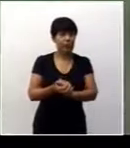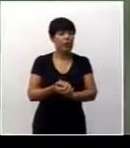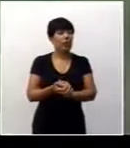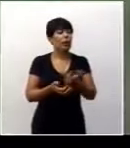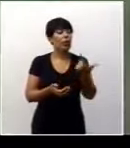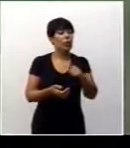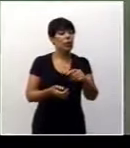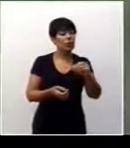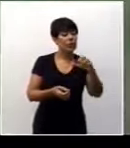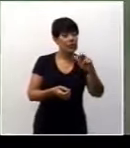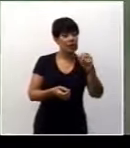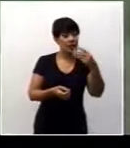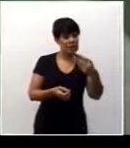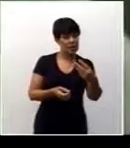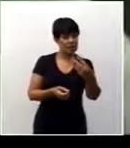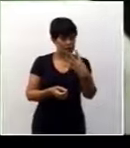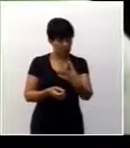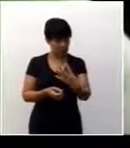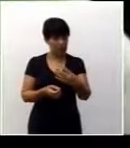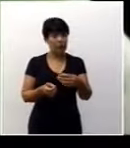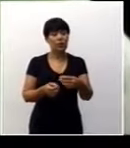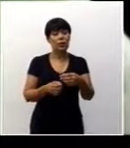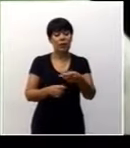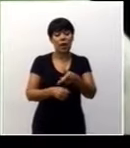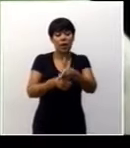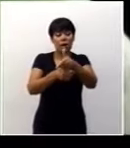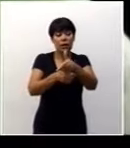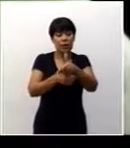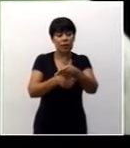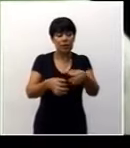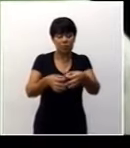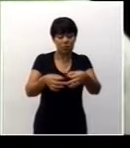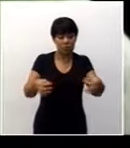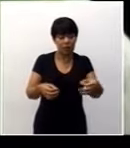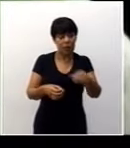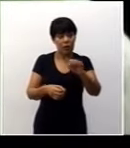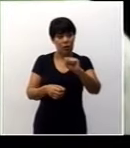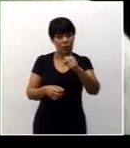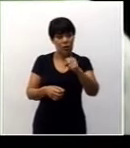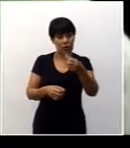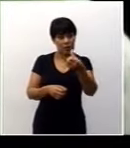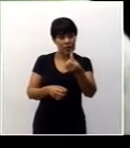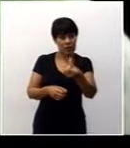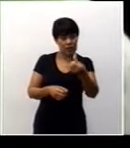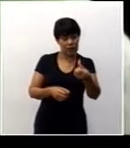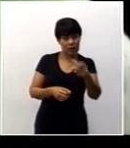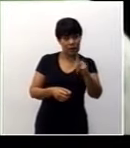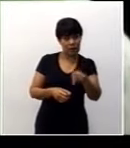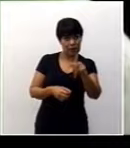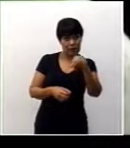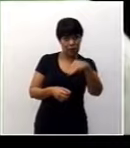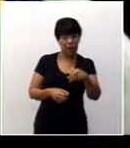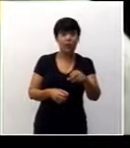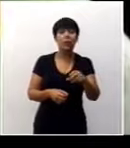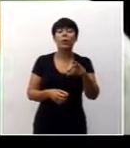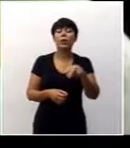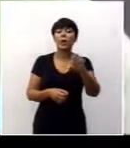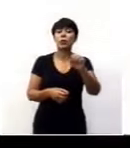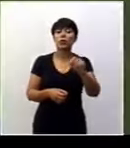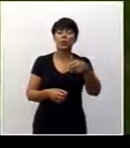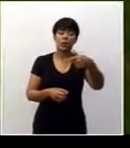3 e Sibers 4, a câmera produzirá imagens de uma faixa com 866 km, com resolução de